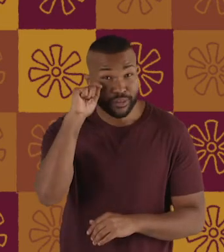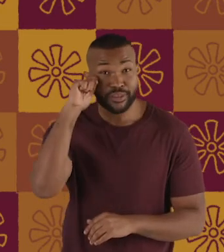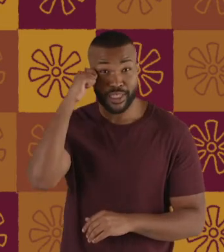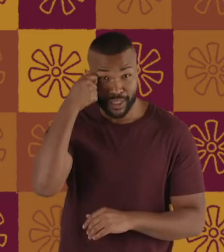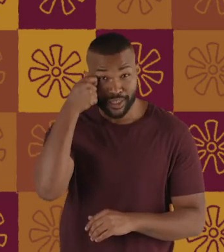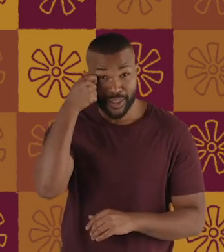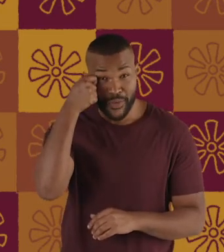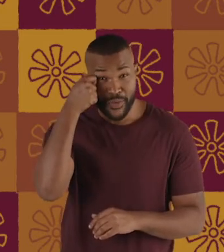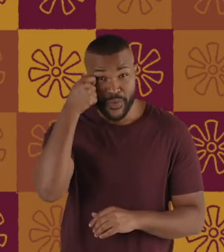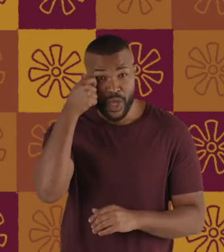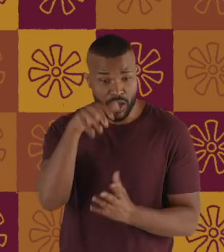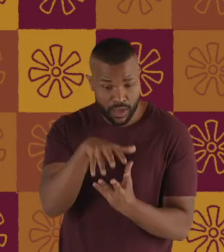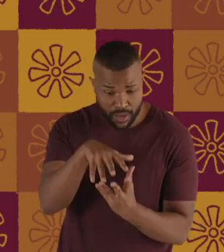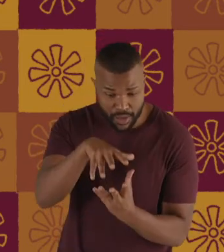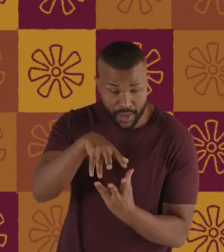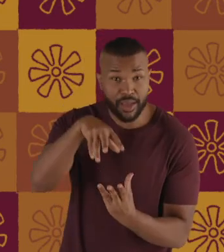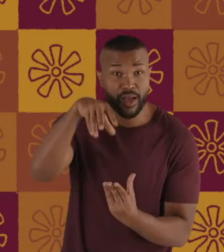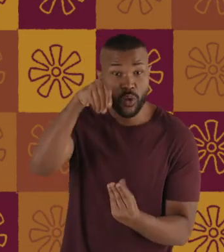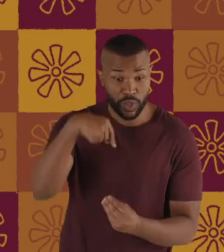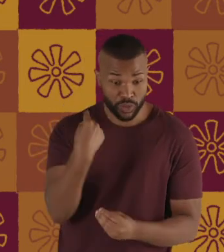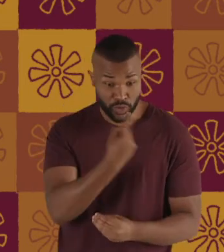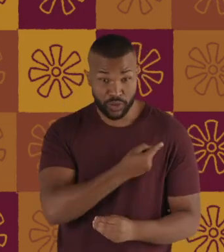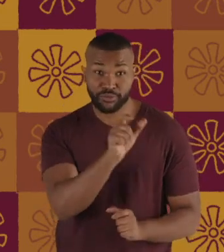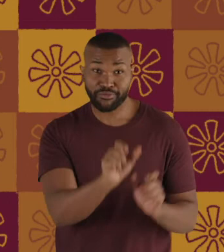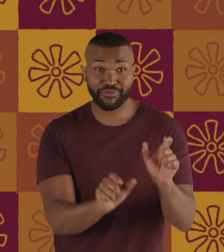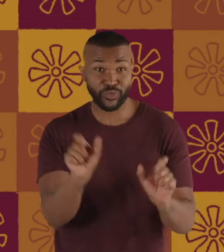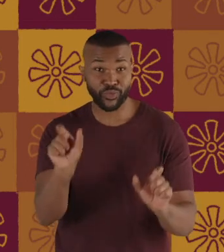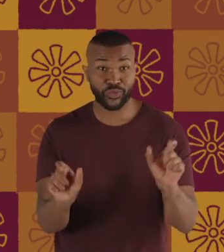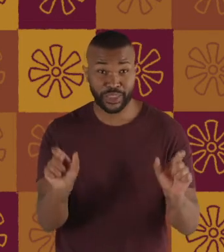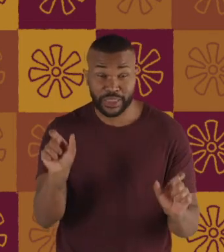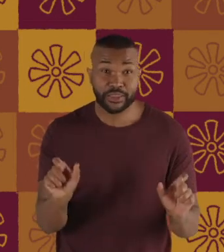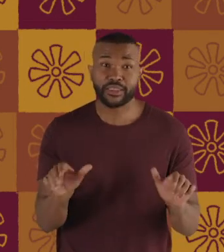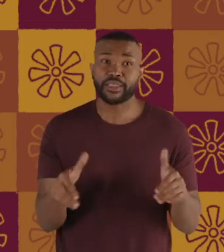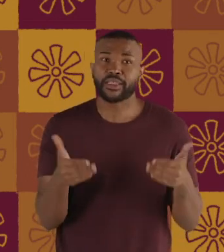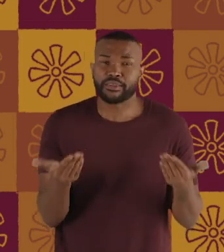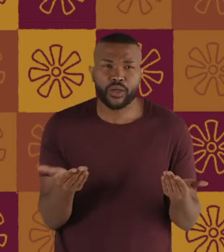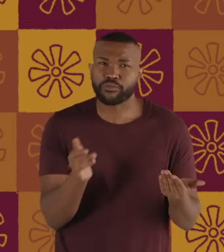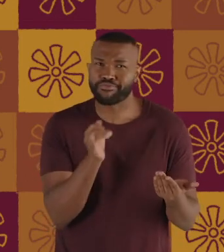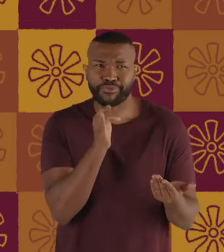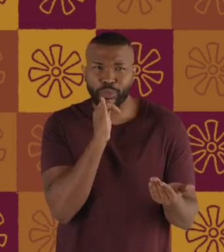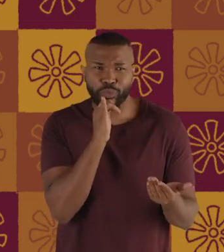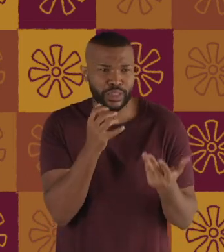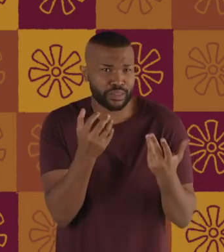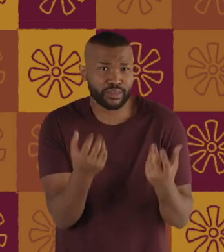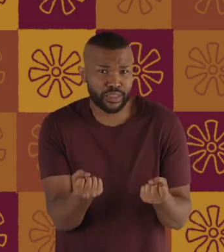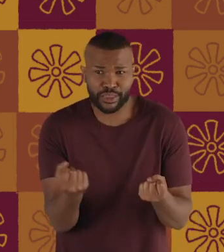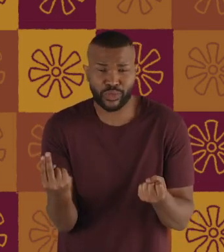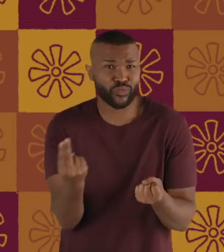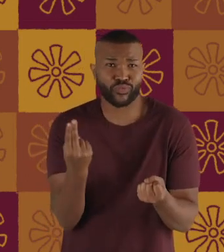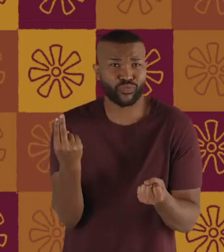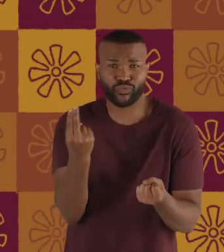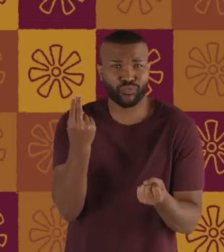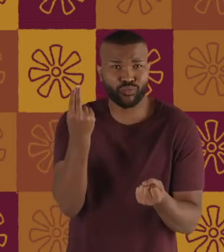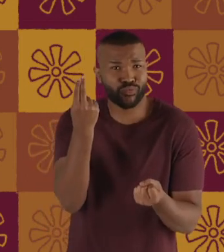consciência negra nas almas da nossa gente. Daí que é inaceitável